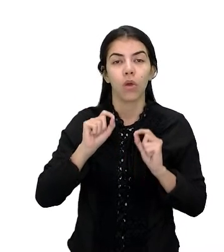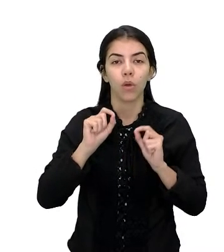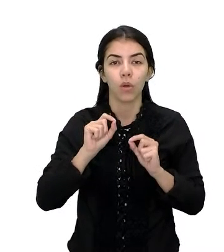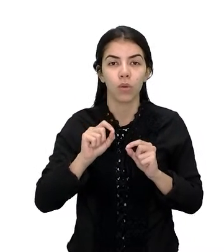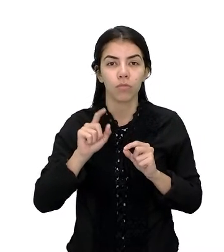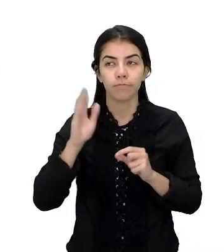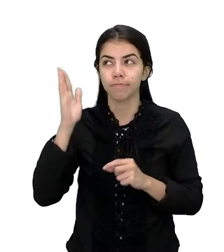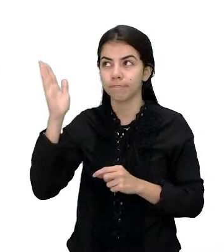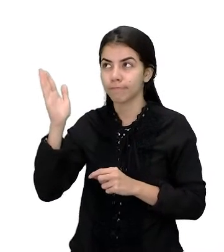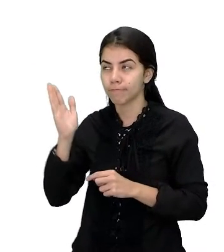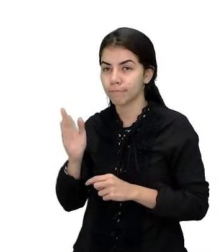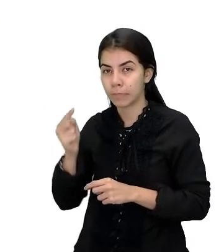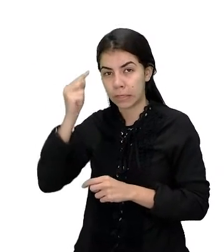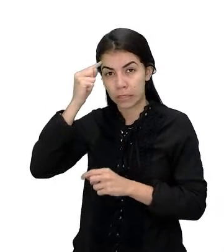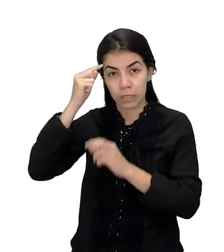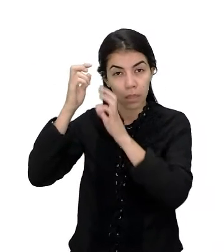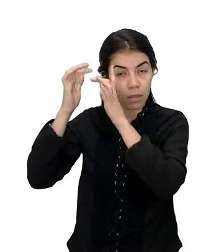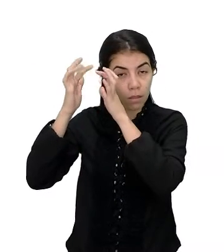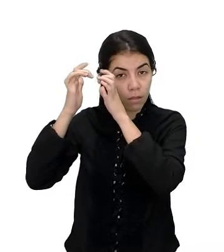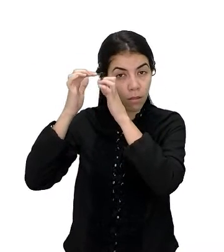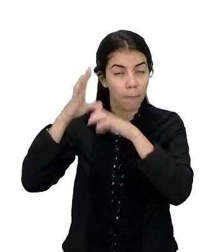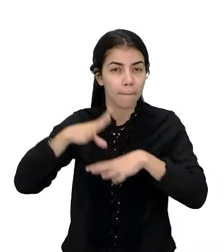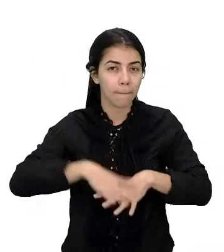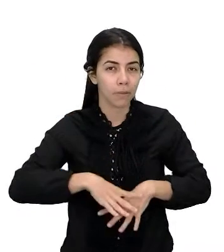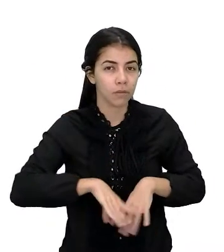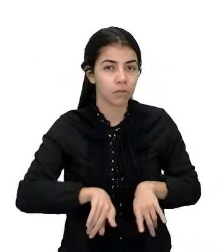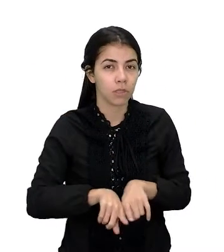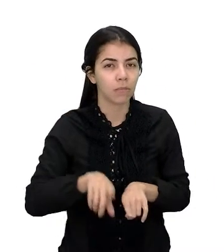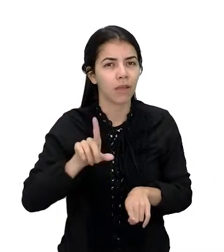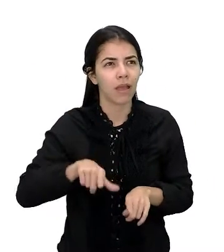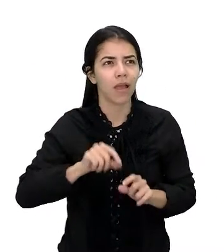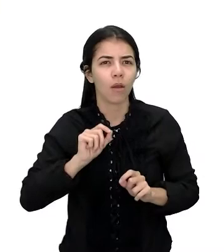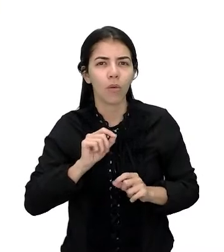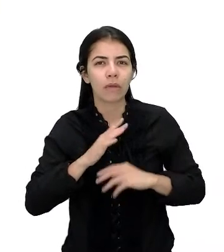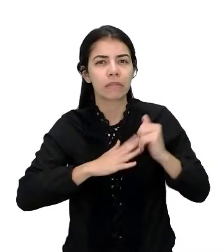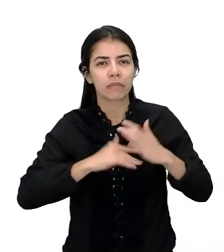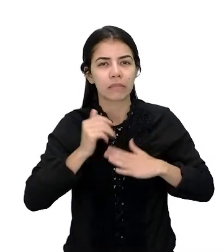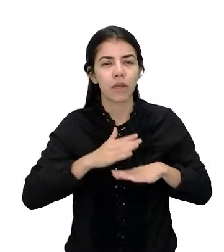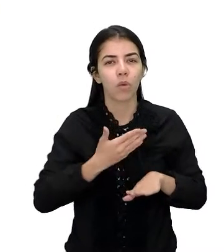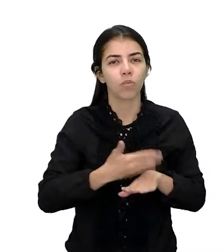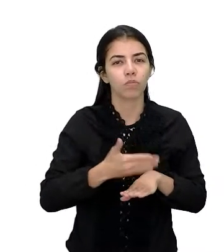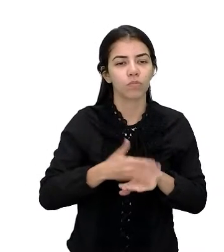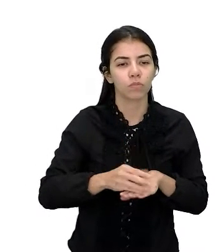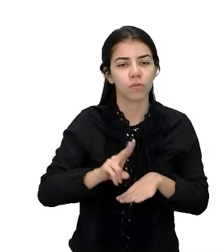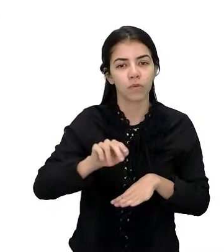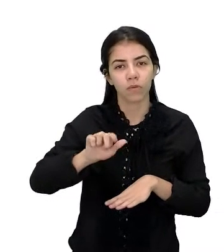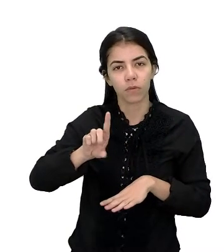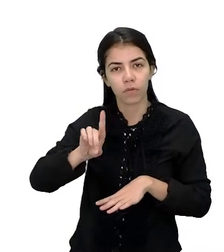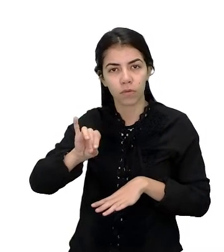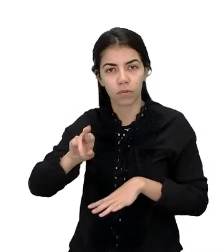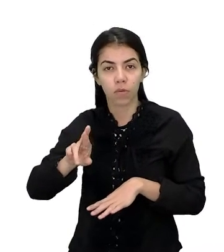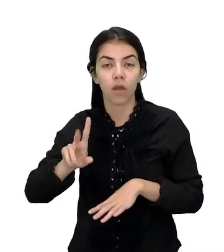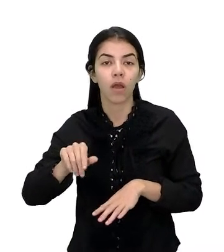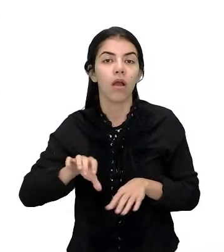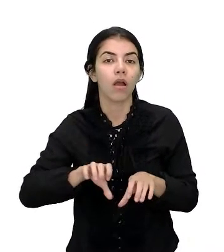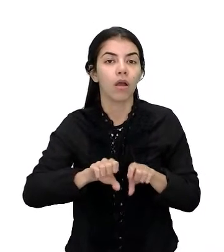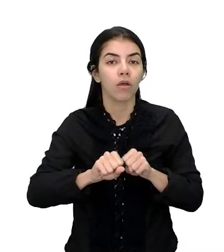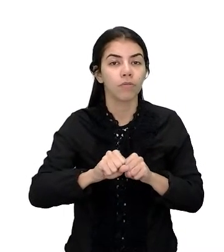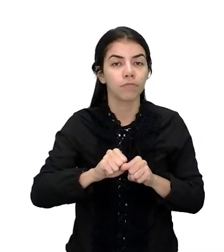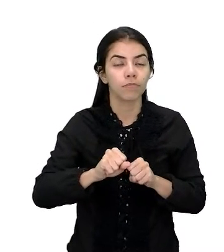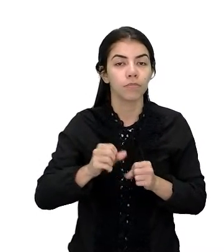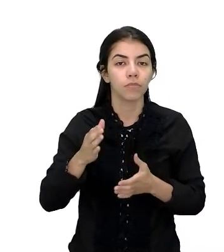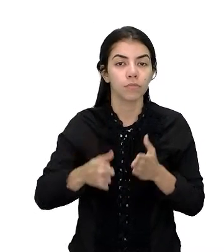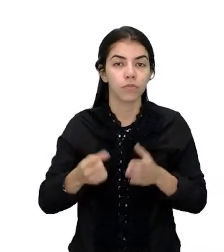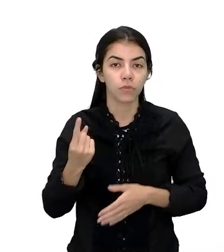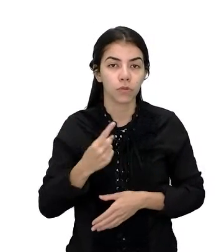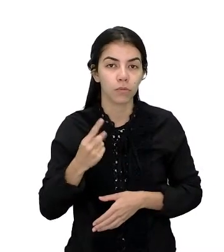sobre a construção do raciocínio lógico e matemático, que esse trabalho foi desenvolvido pelo professor Valdir na formação de etapa número 1,